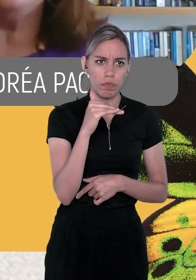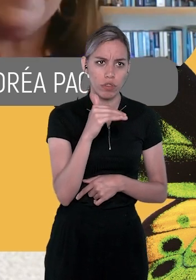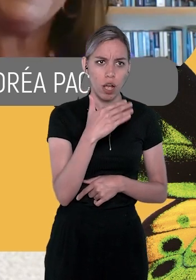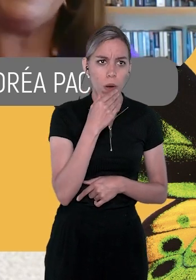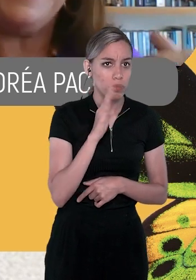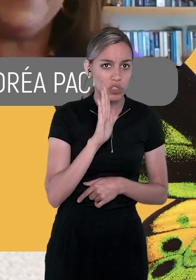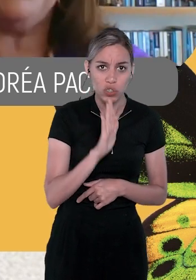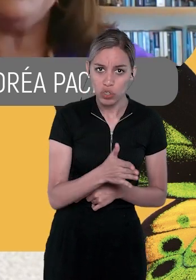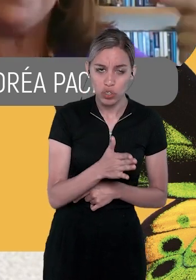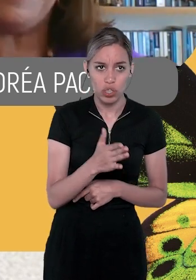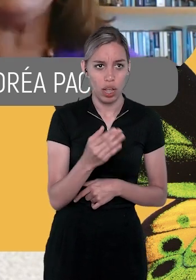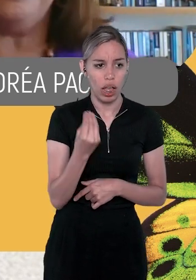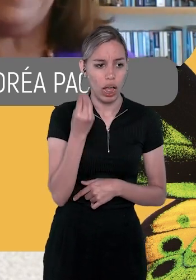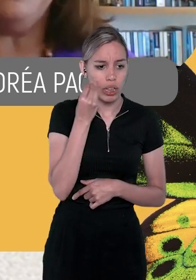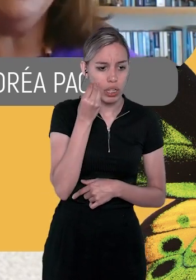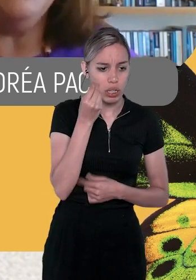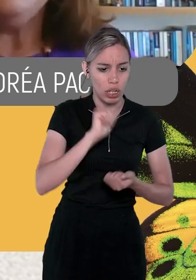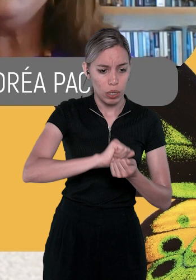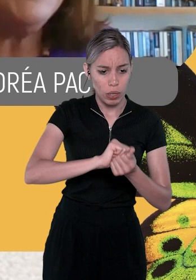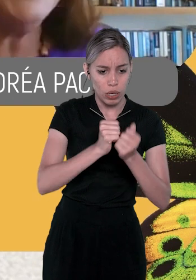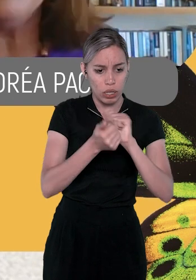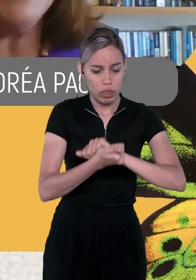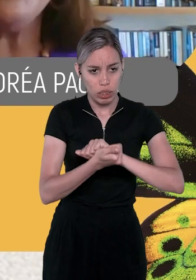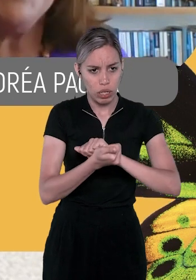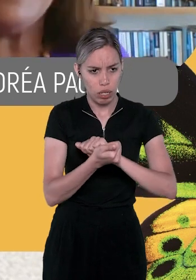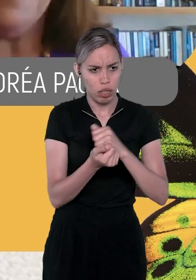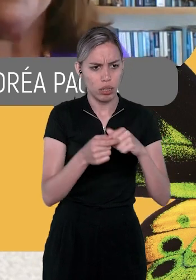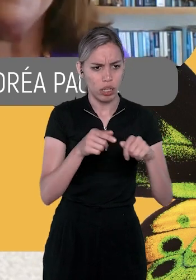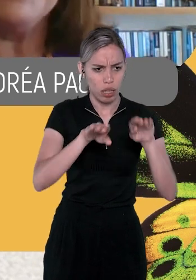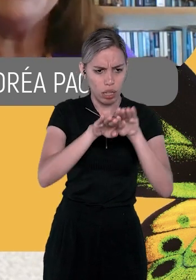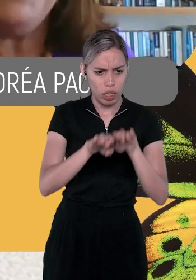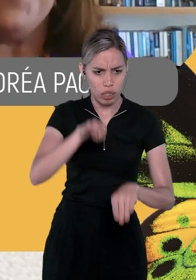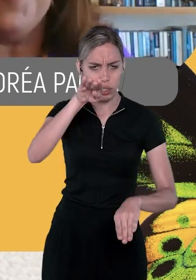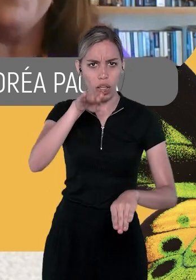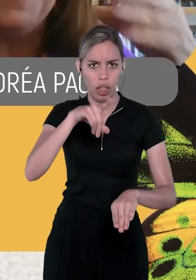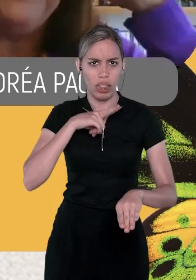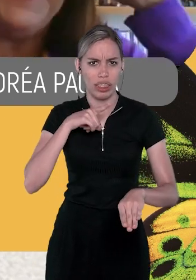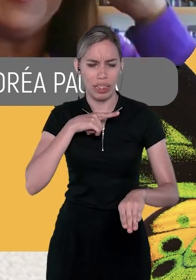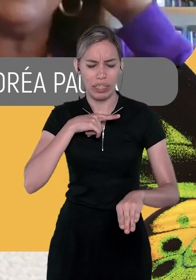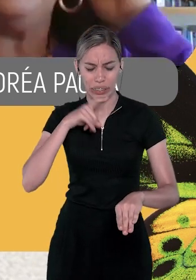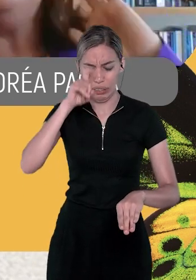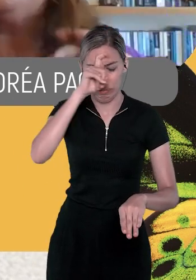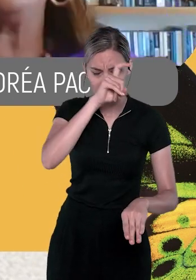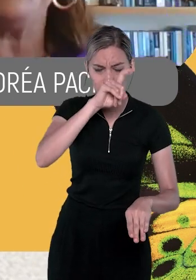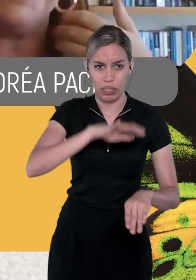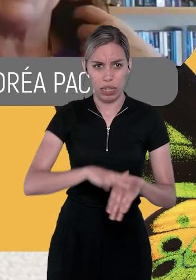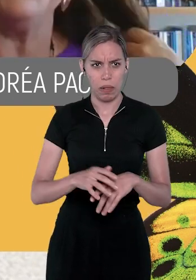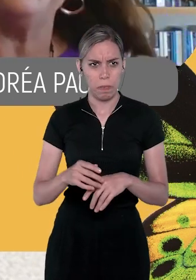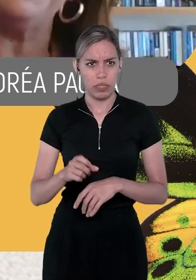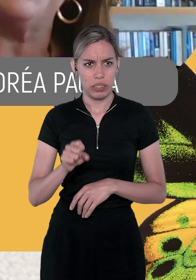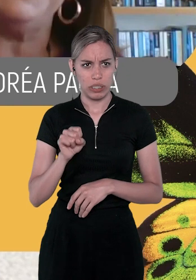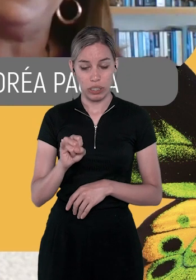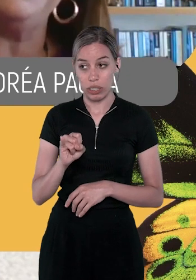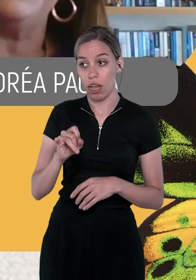tentando se adaptar depois de perceber que a desigualdade é brutal. Então não tem como repetir, não, porque se fosse um